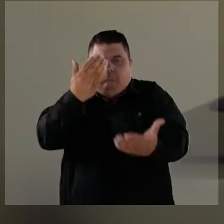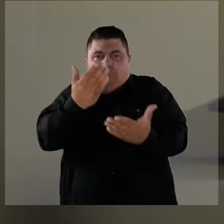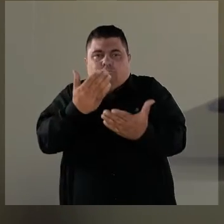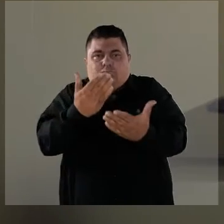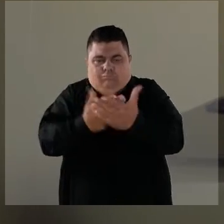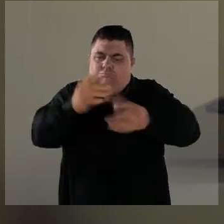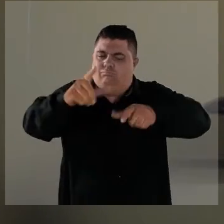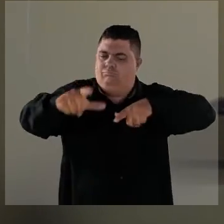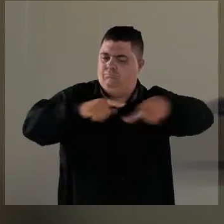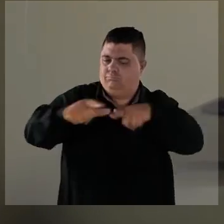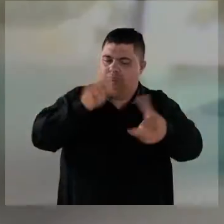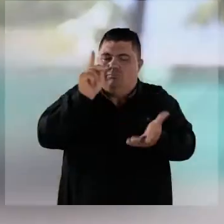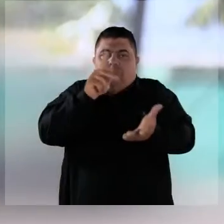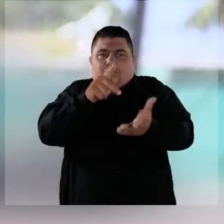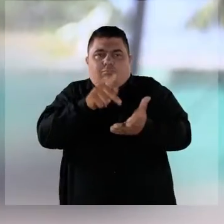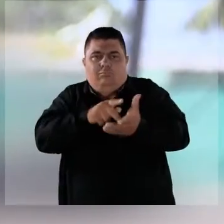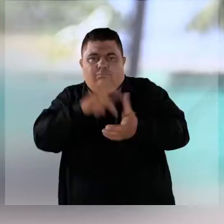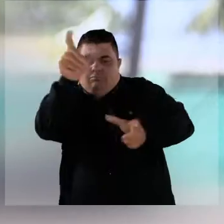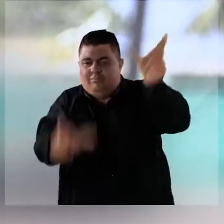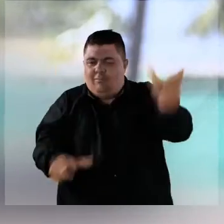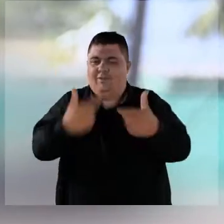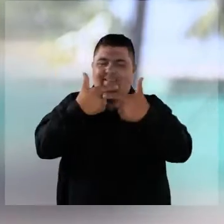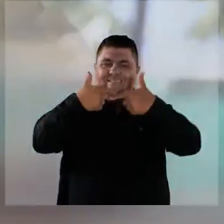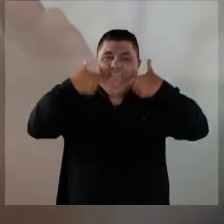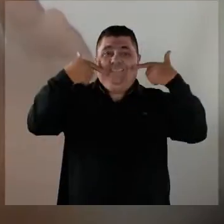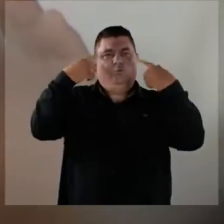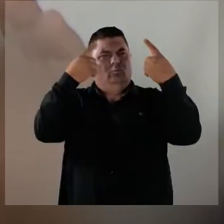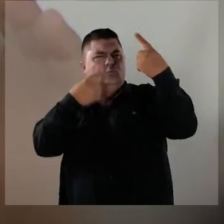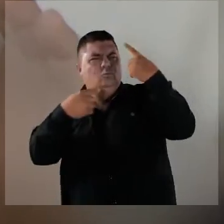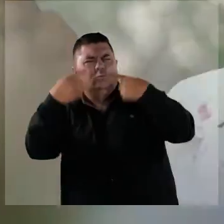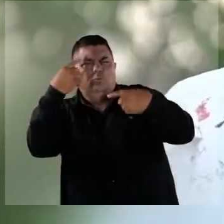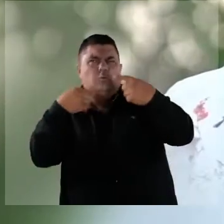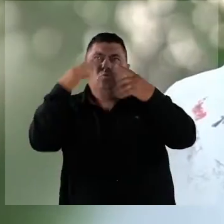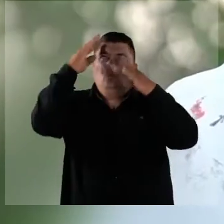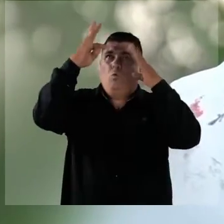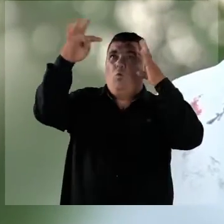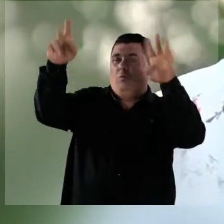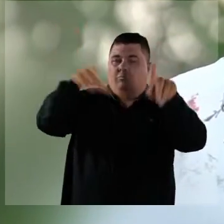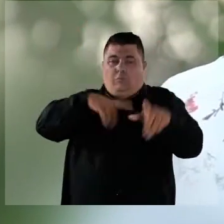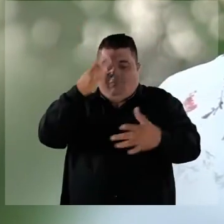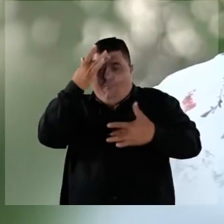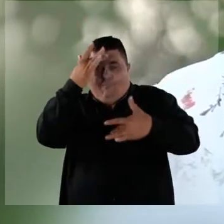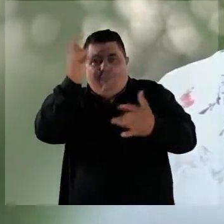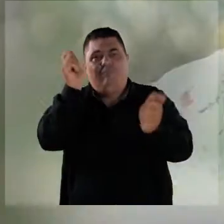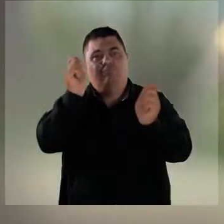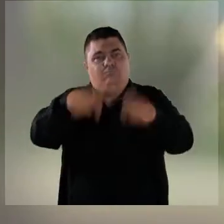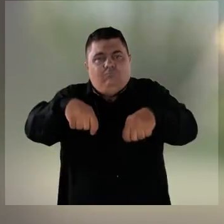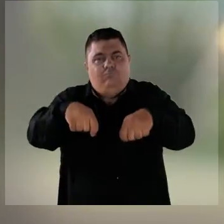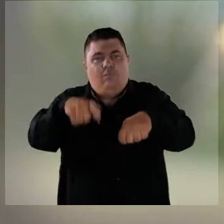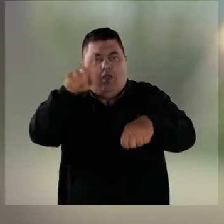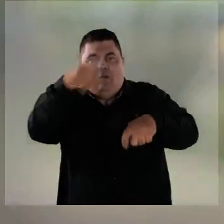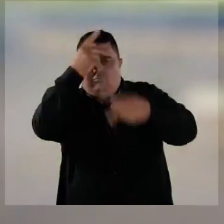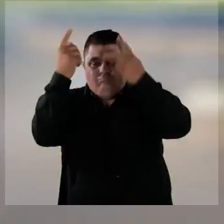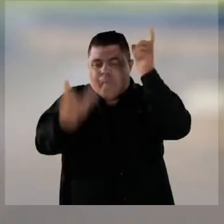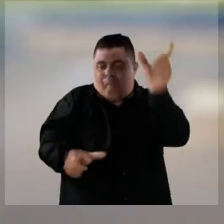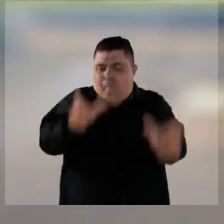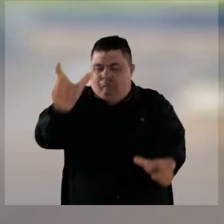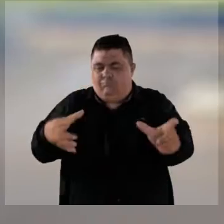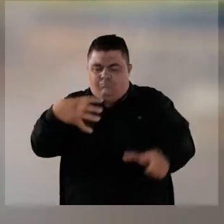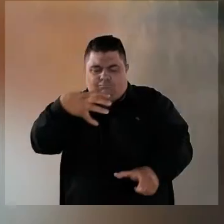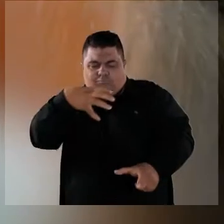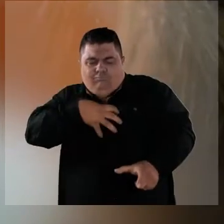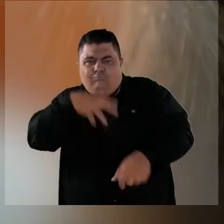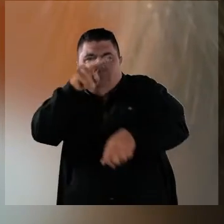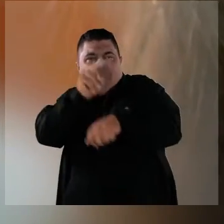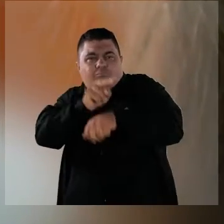que acredita no que faz. É para essa gente que ri, que chora, que sonha, que tem fé. É para essa gente que